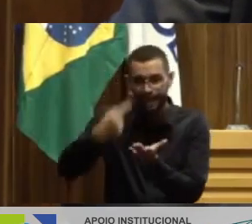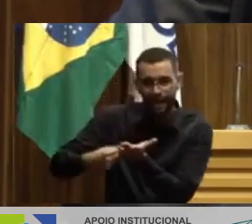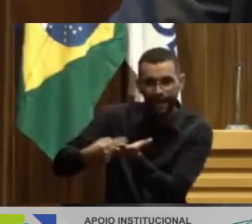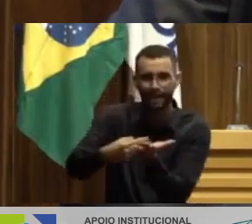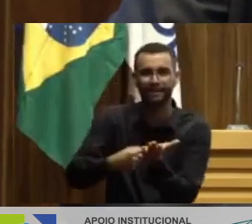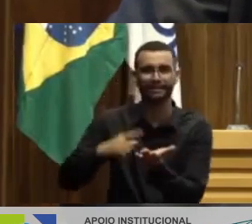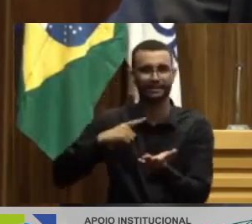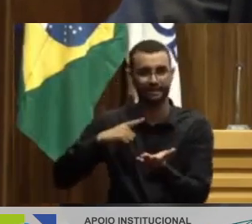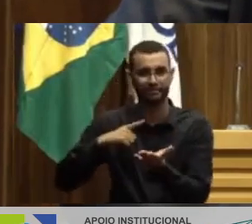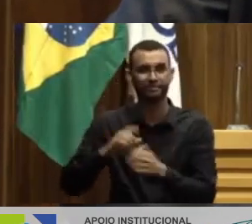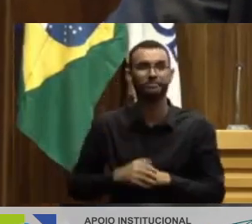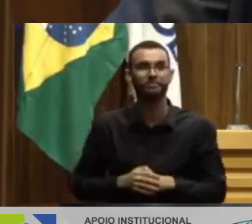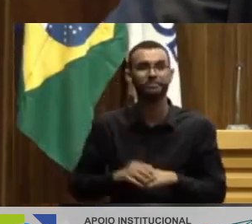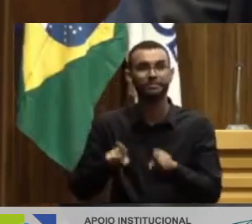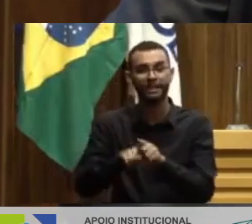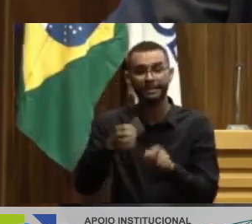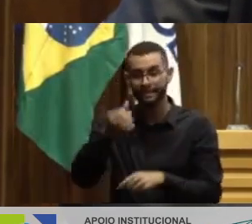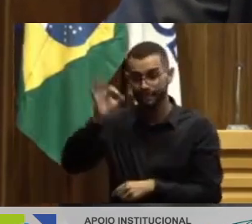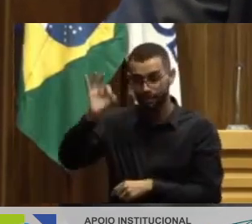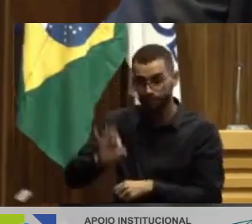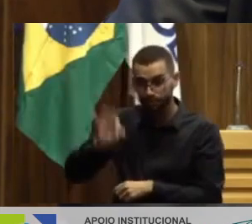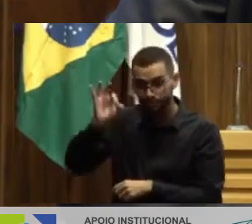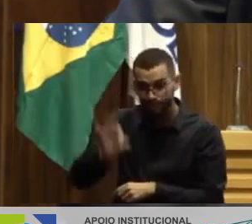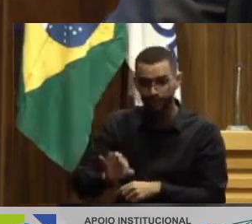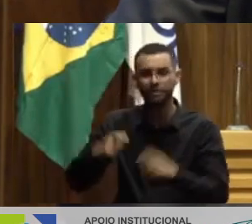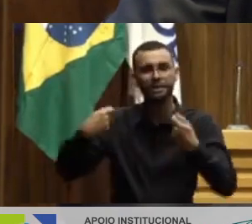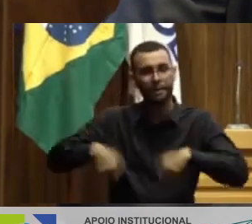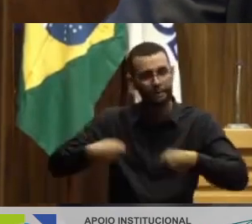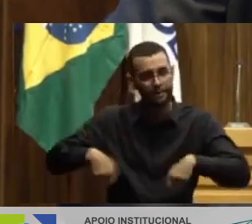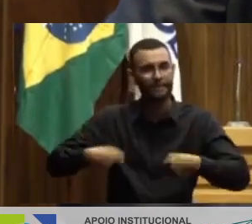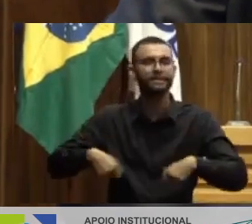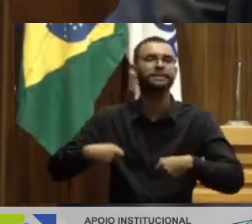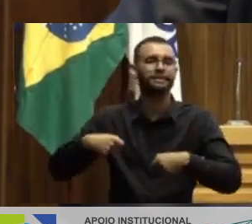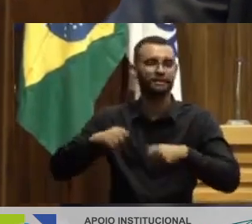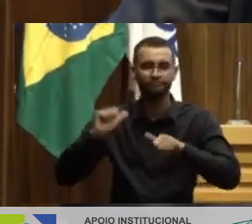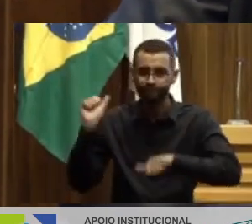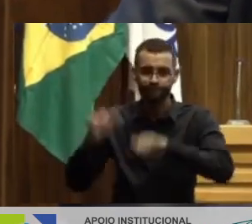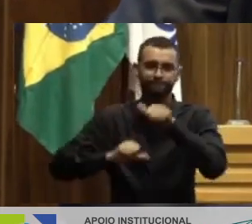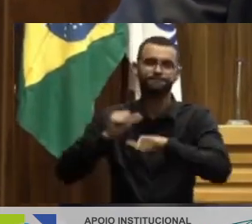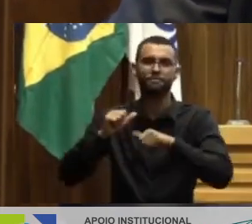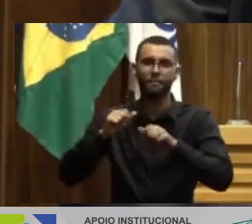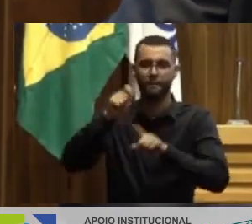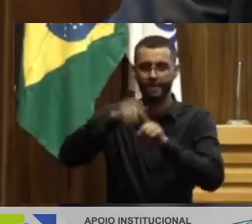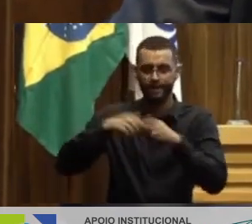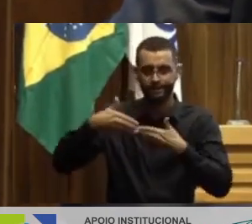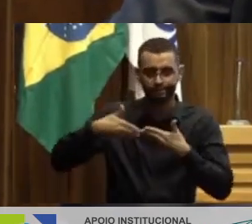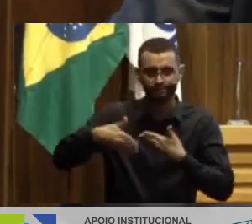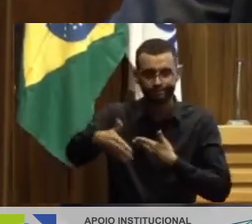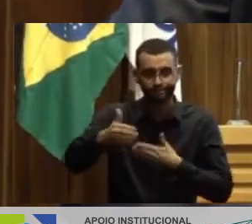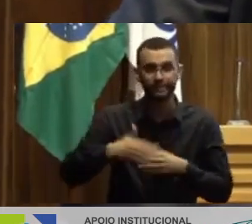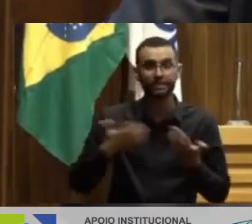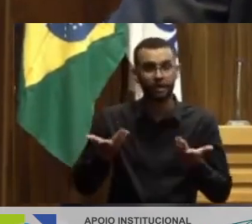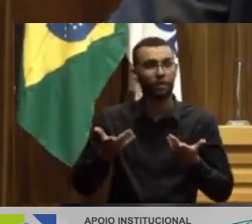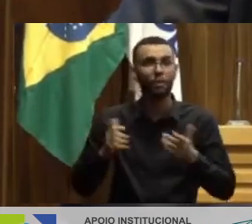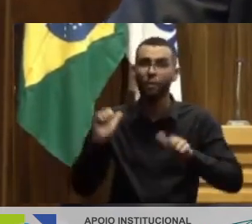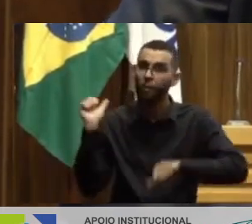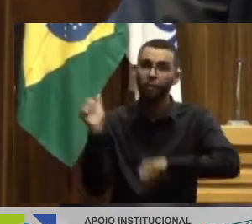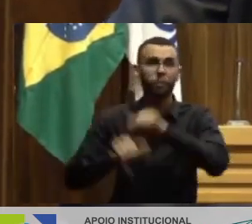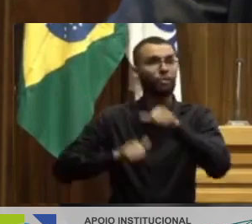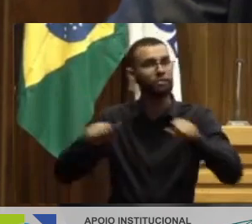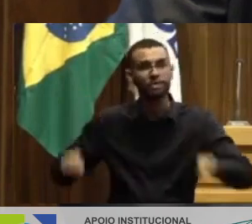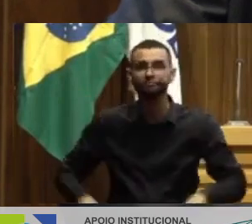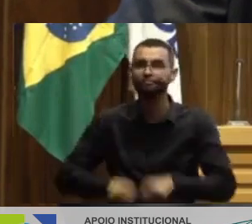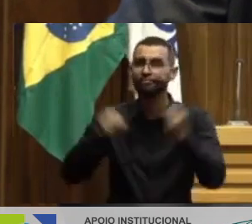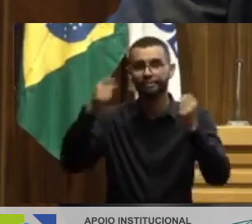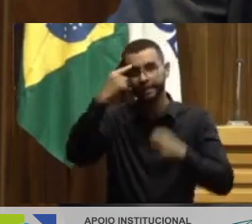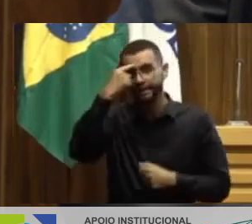73% de probabilidade que mais subsídios sejam tomados ao longo dos próximos meses. Então, é uma mudança de paradigma, porque não é